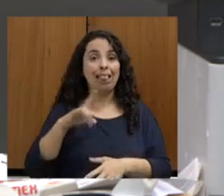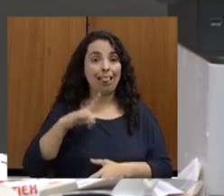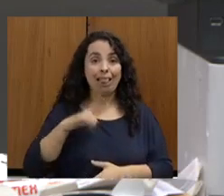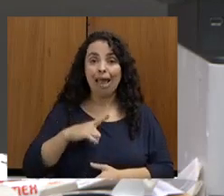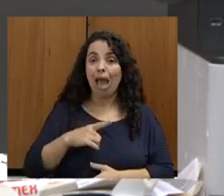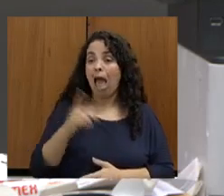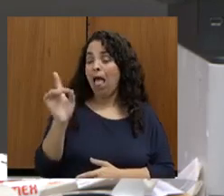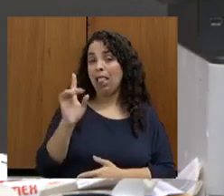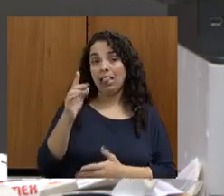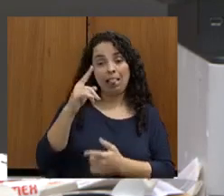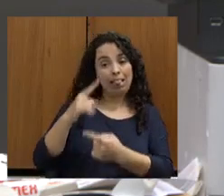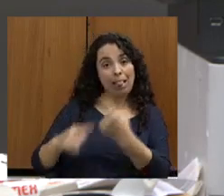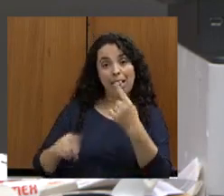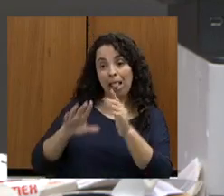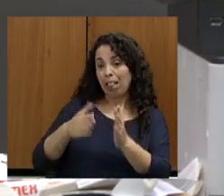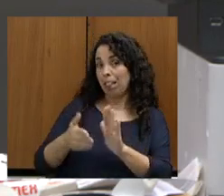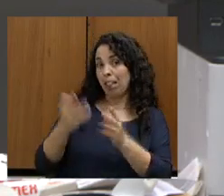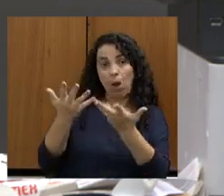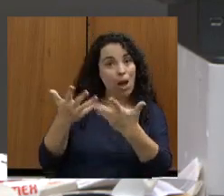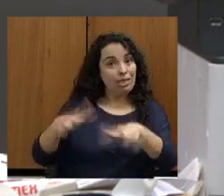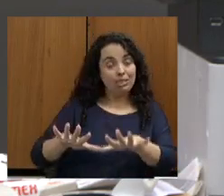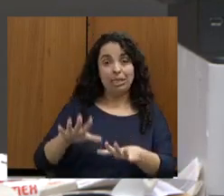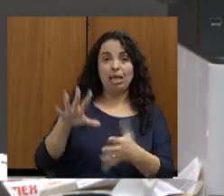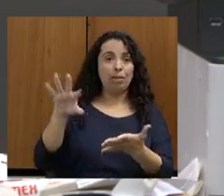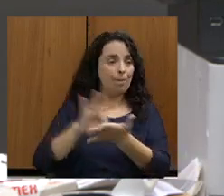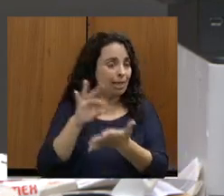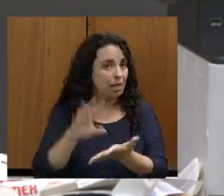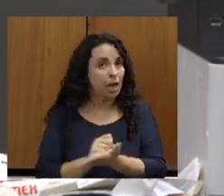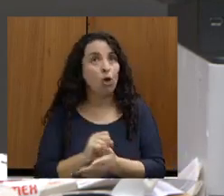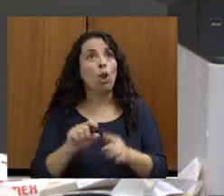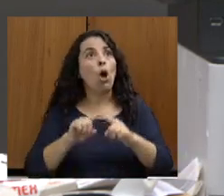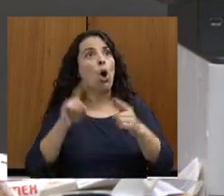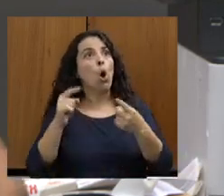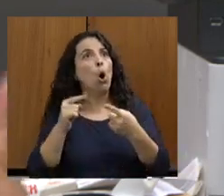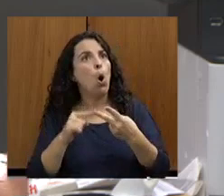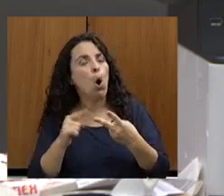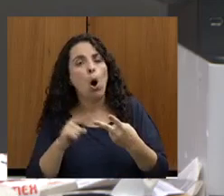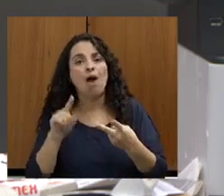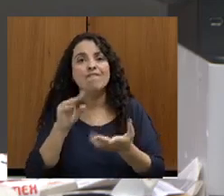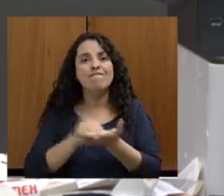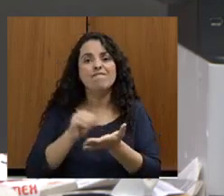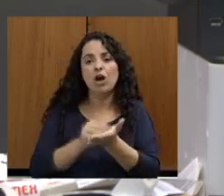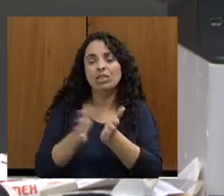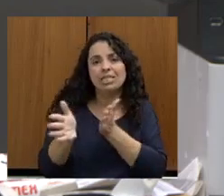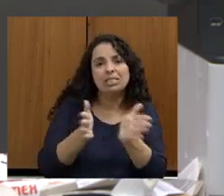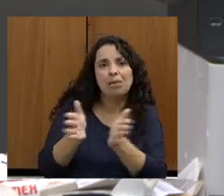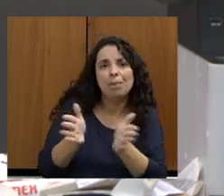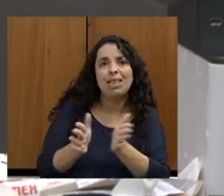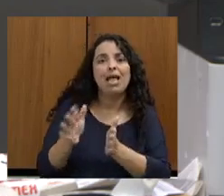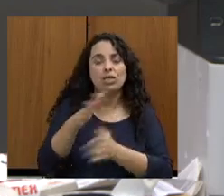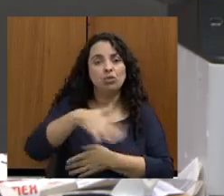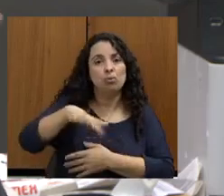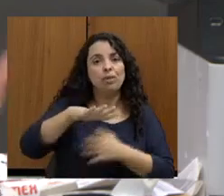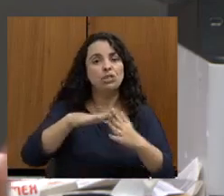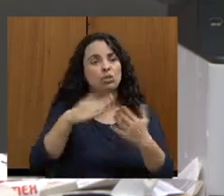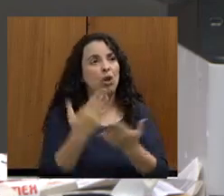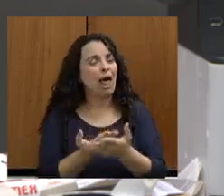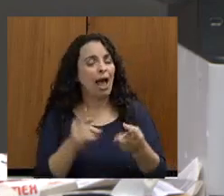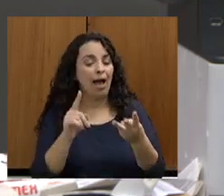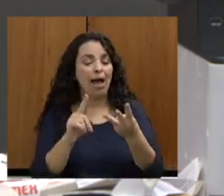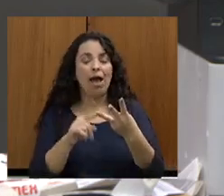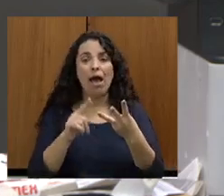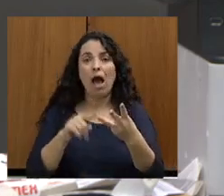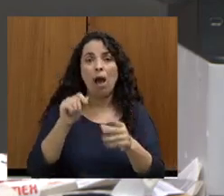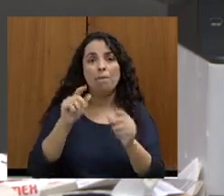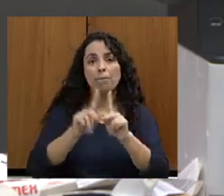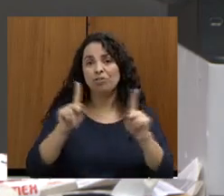adaptações necessárias no ambiente escolar. Então, foi citado aqui professor de apoio, o planejamento individual